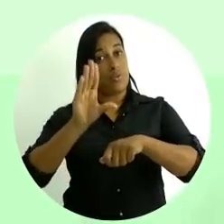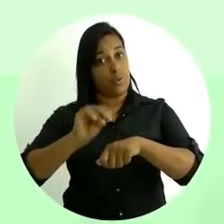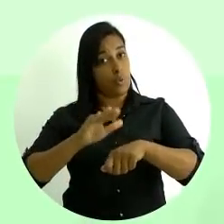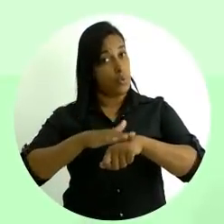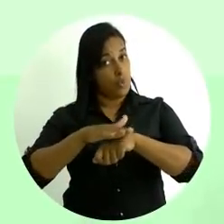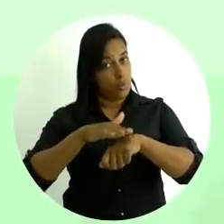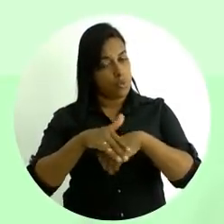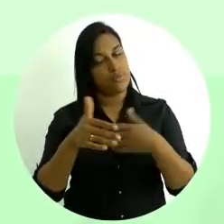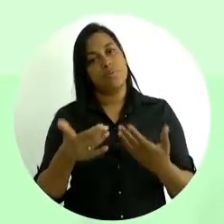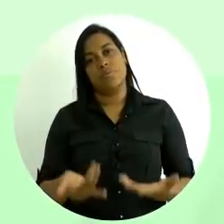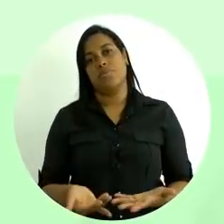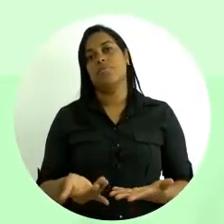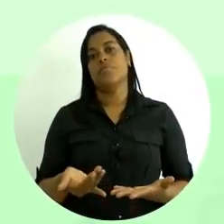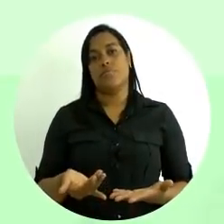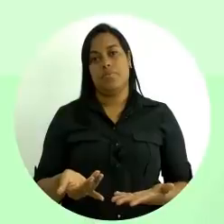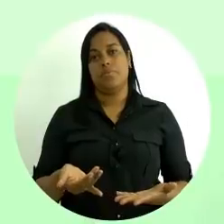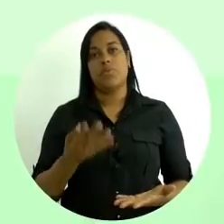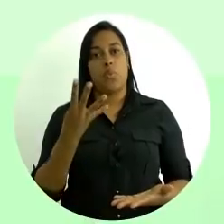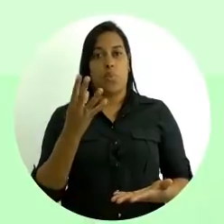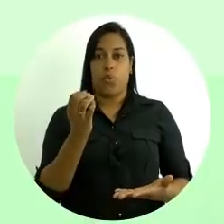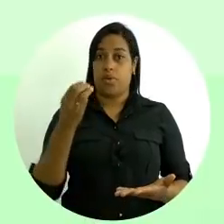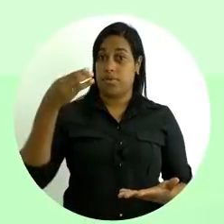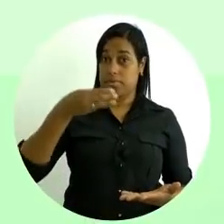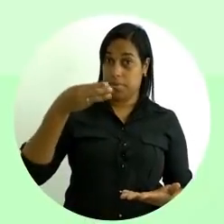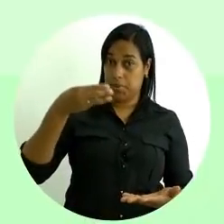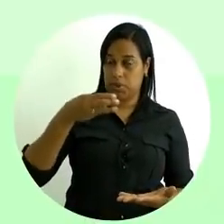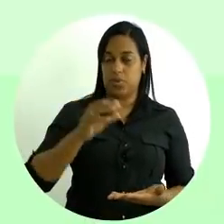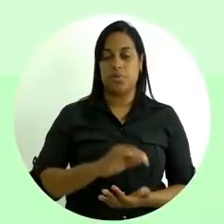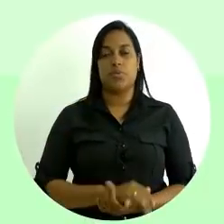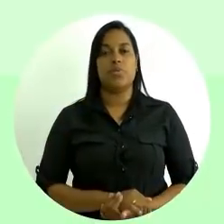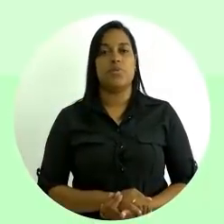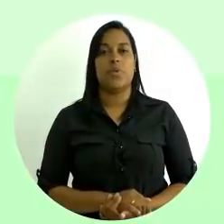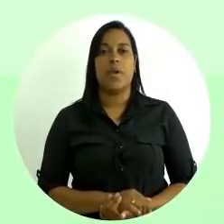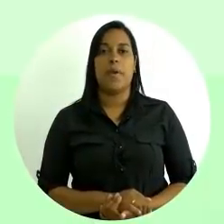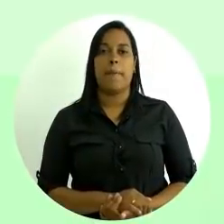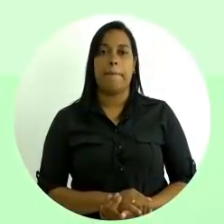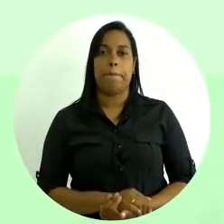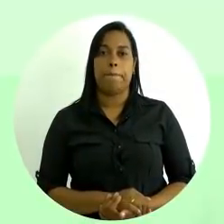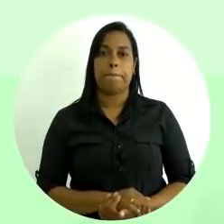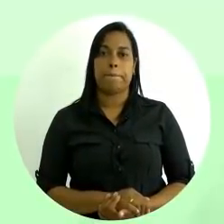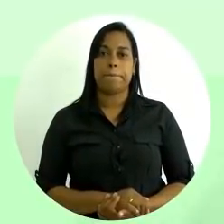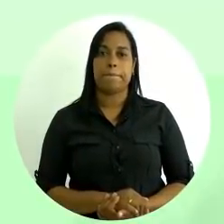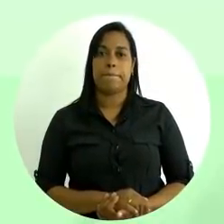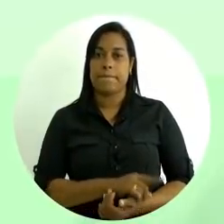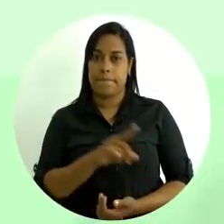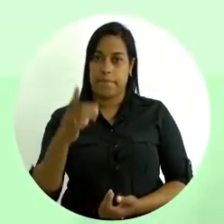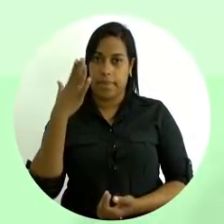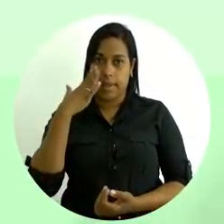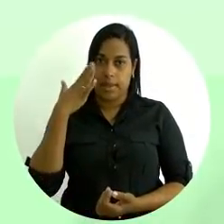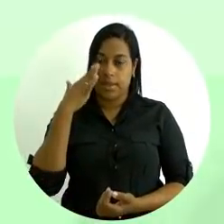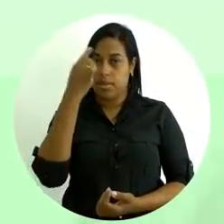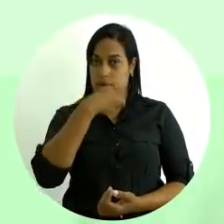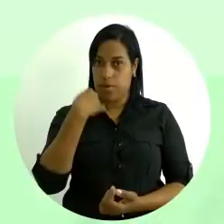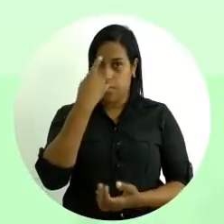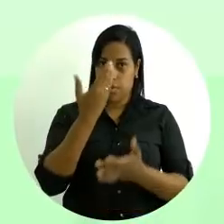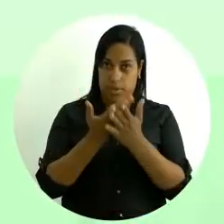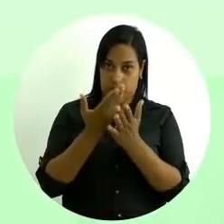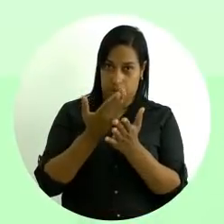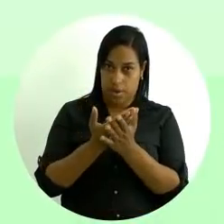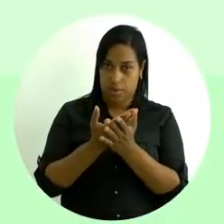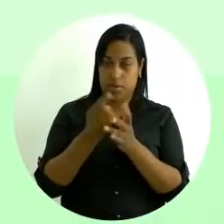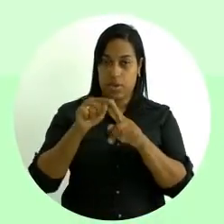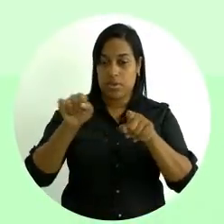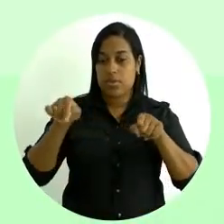noturno, apenas esse horário noturno, será de 40 minutos, tá bom? Bom, essa compreensão da hora-aula